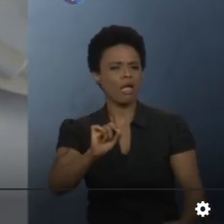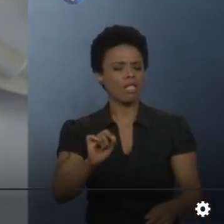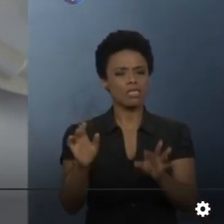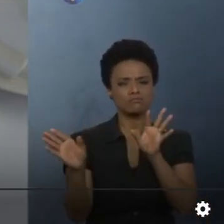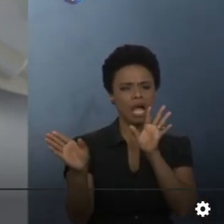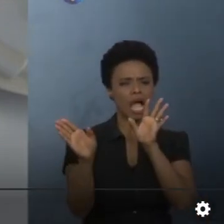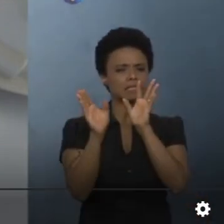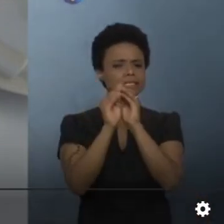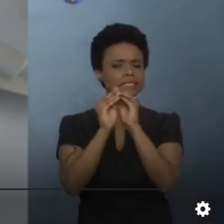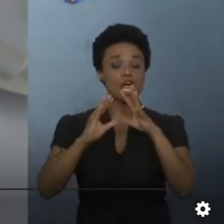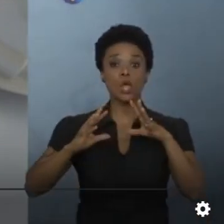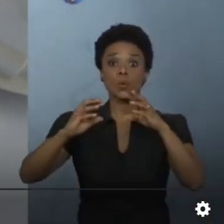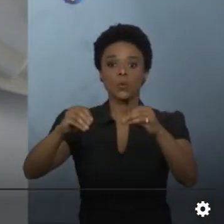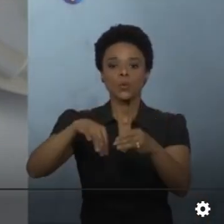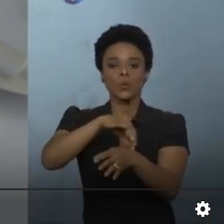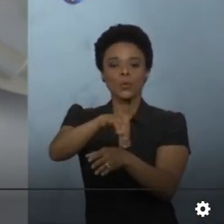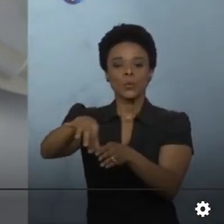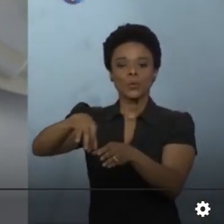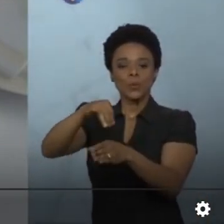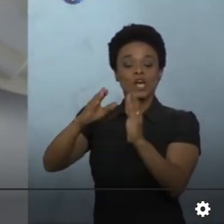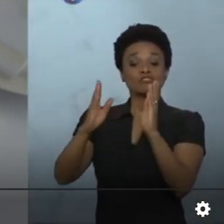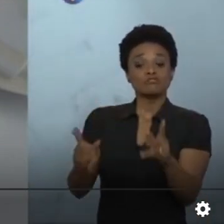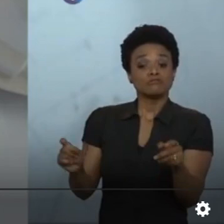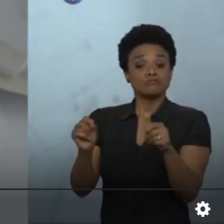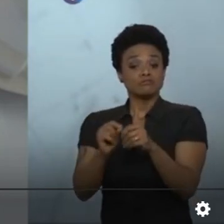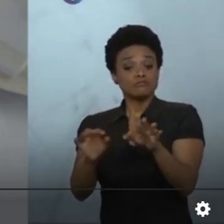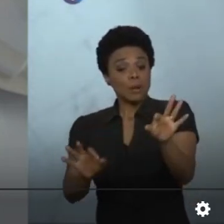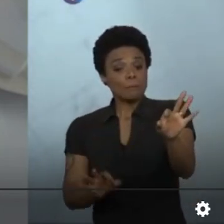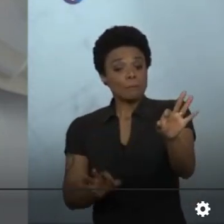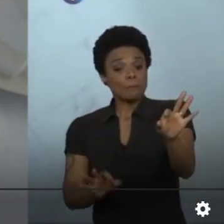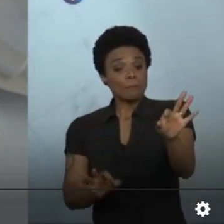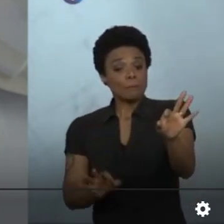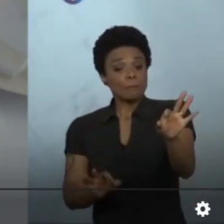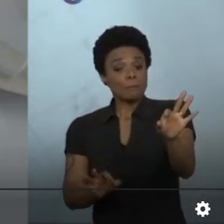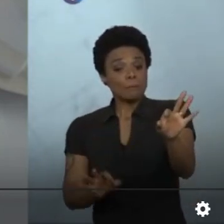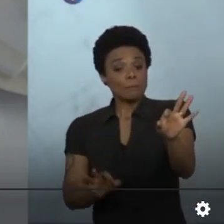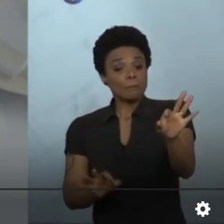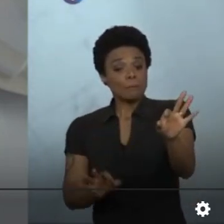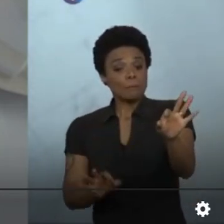das decisões e soluções tomadas no projeto e que podem ser